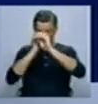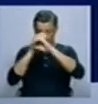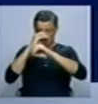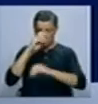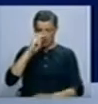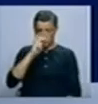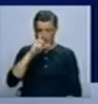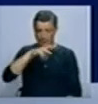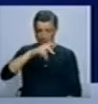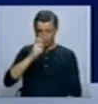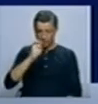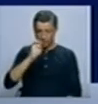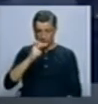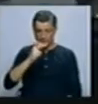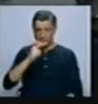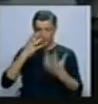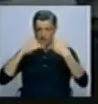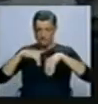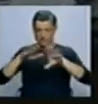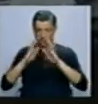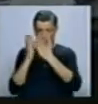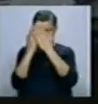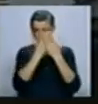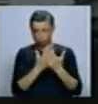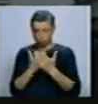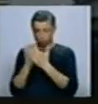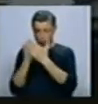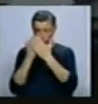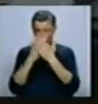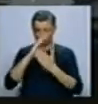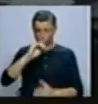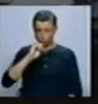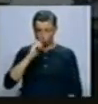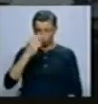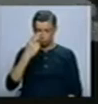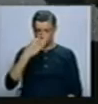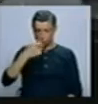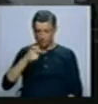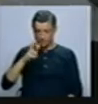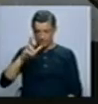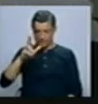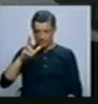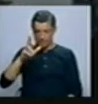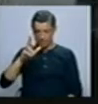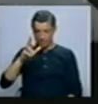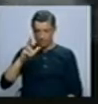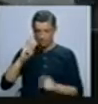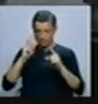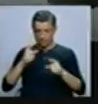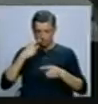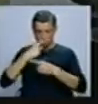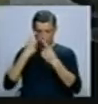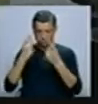ALMA, e que, de acordo com este estudo, aponta para eis o conjunto de radiotelescópios da ALMA, aponta para